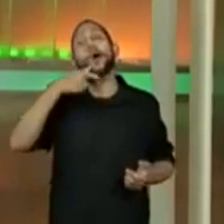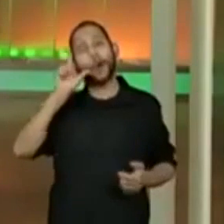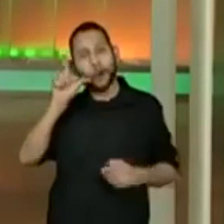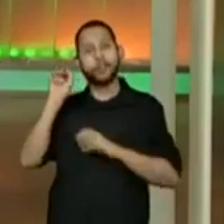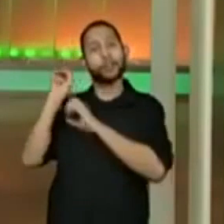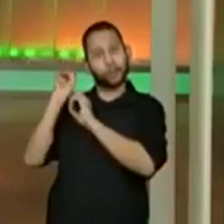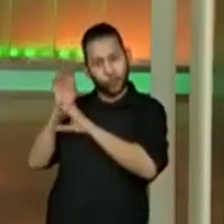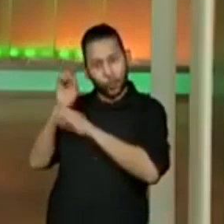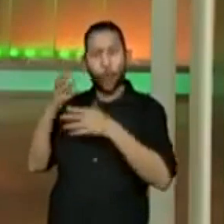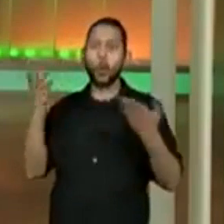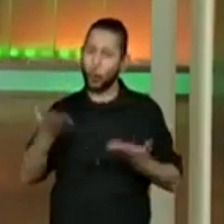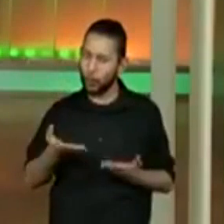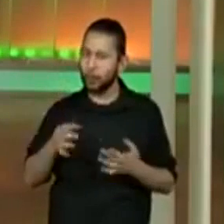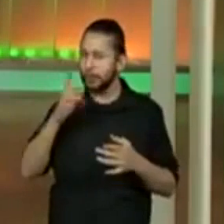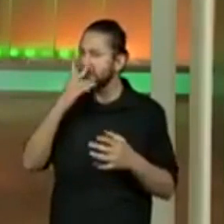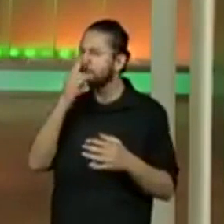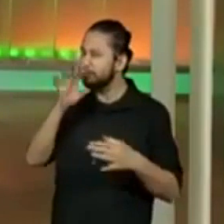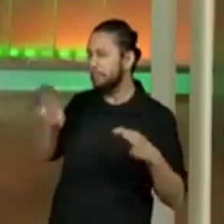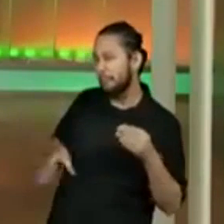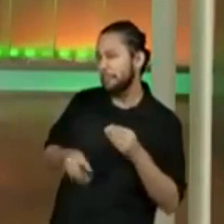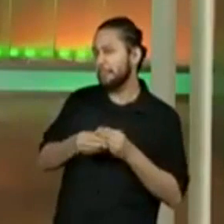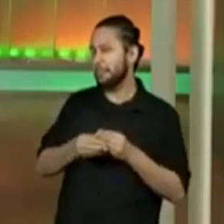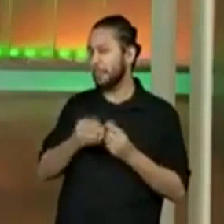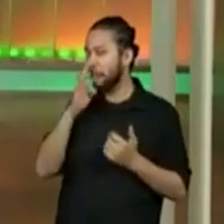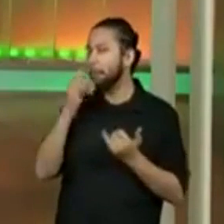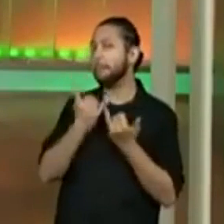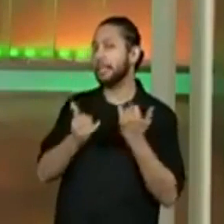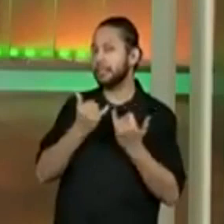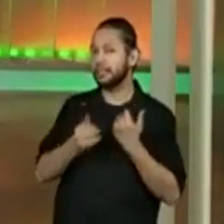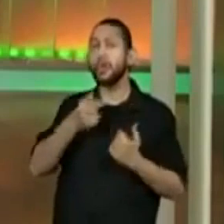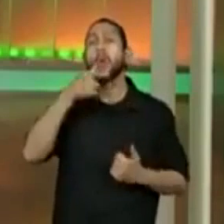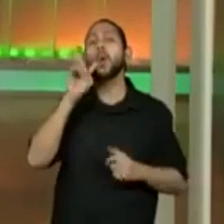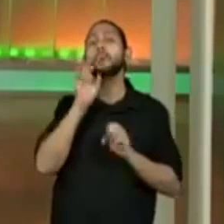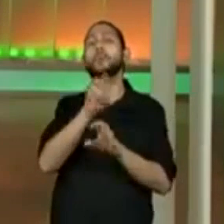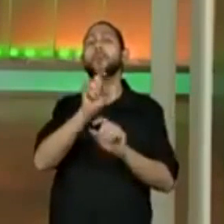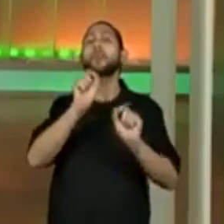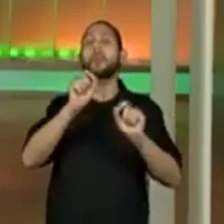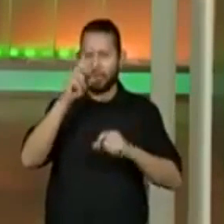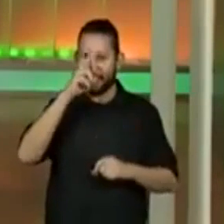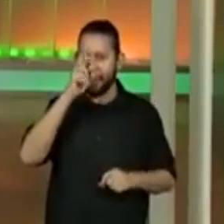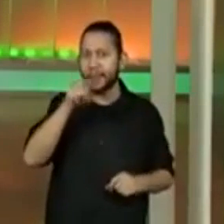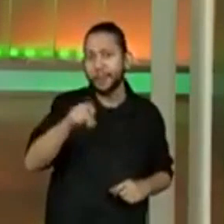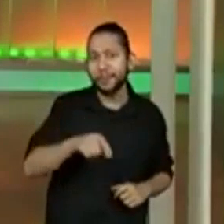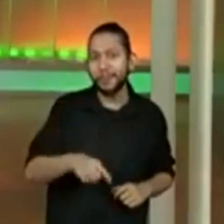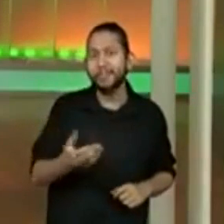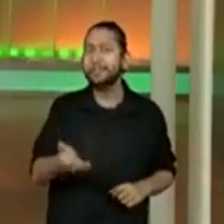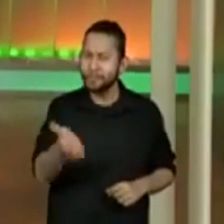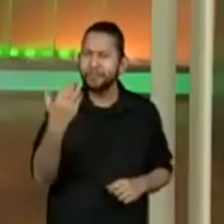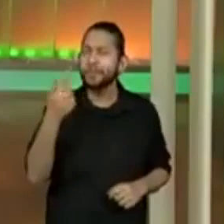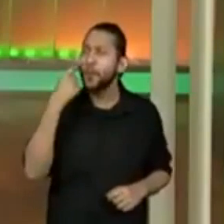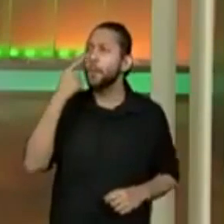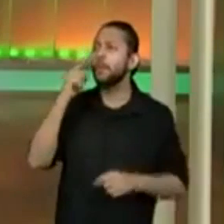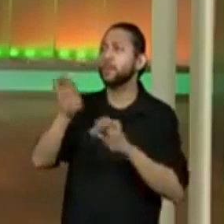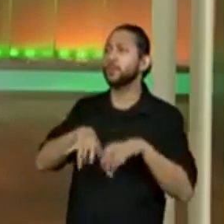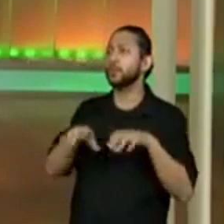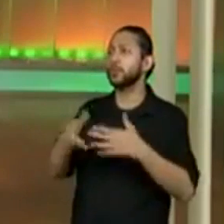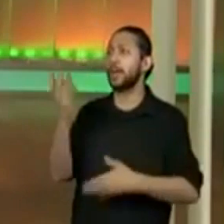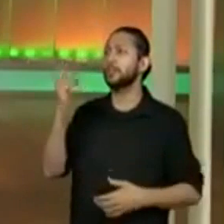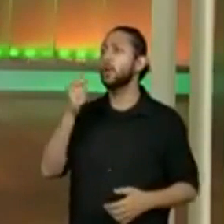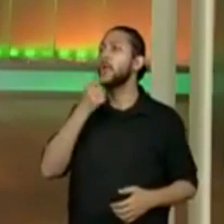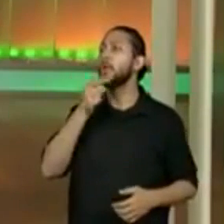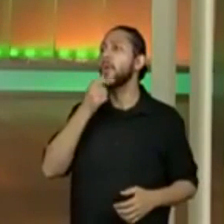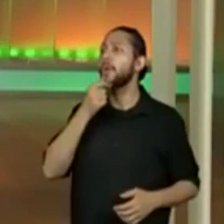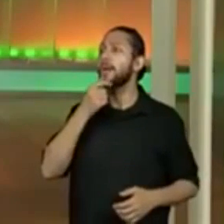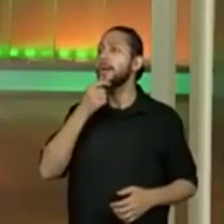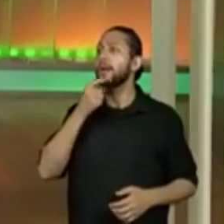ontem. Será que vocês aí do chat se lembram do que a gente estava falando ontem? E aí, do que será que a gente estava falando ontem? Será que